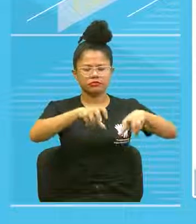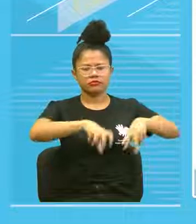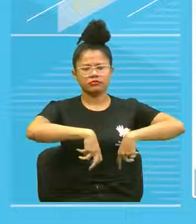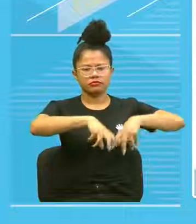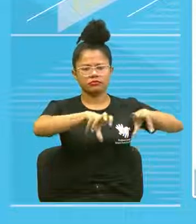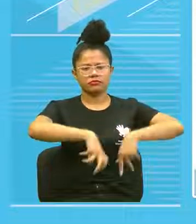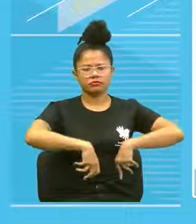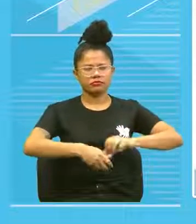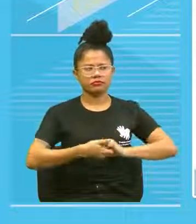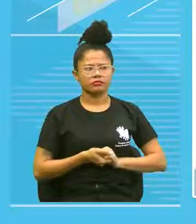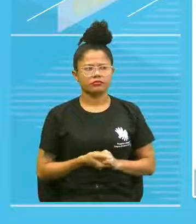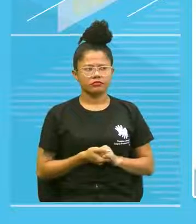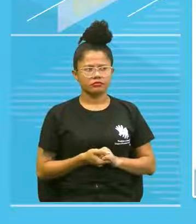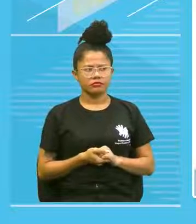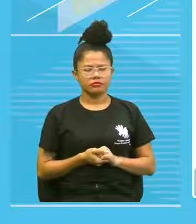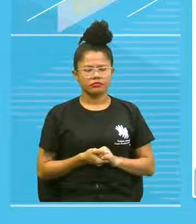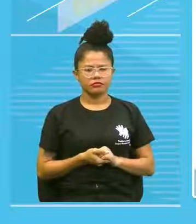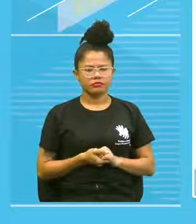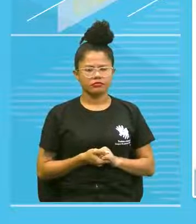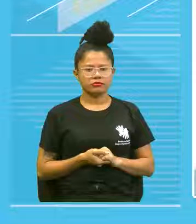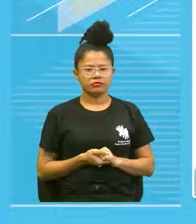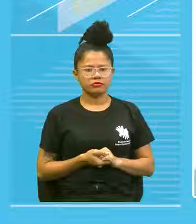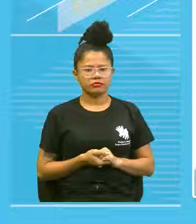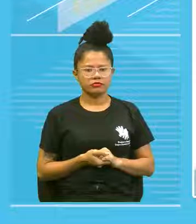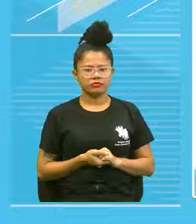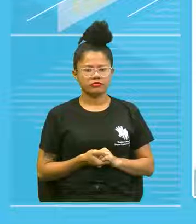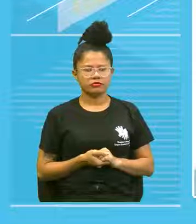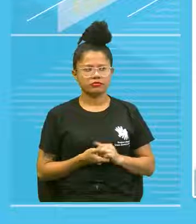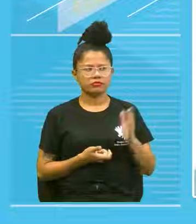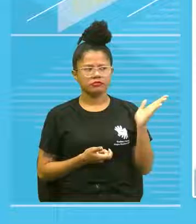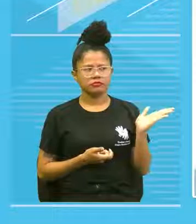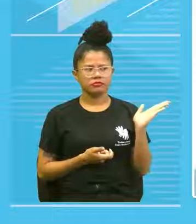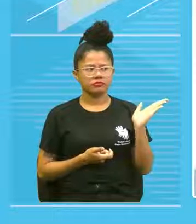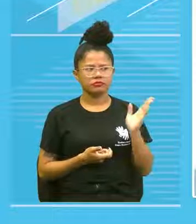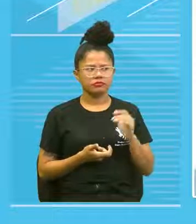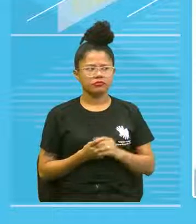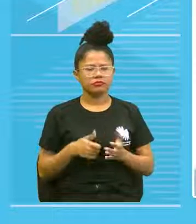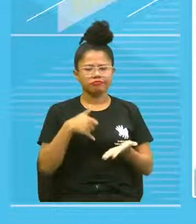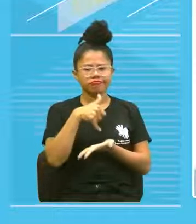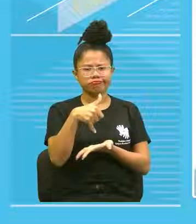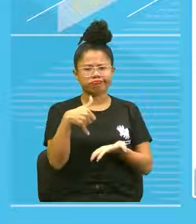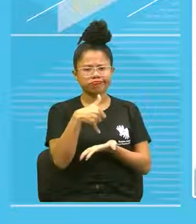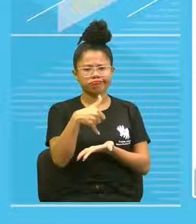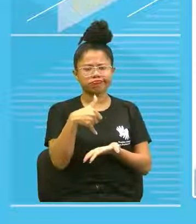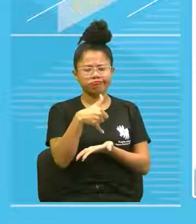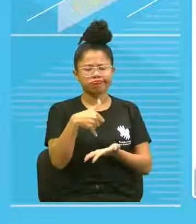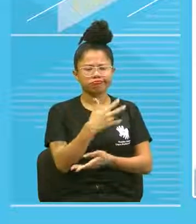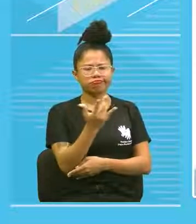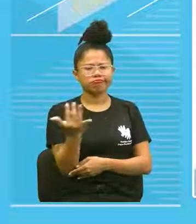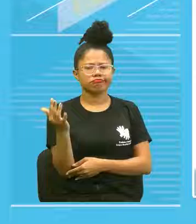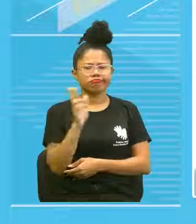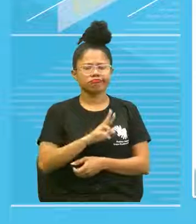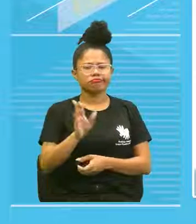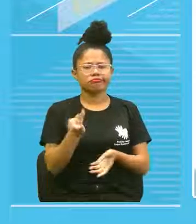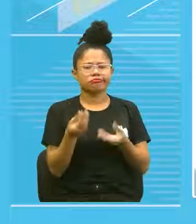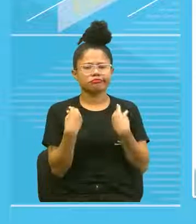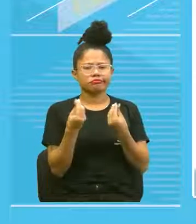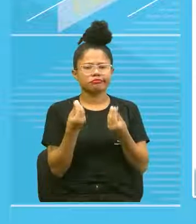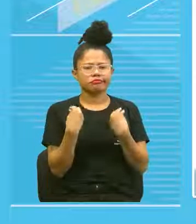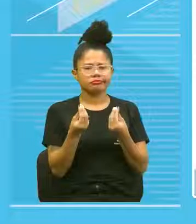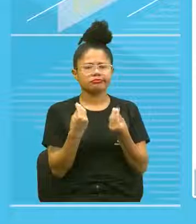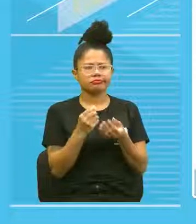e produzem biodiesel e esse óleo vegetal turma é usado para quê